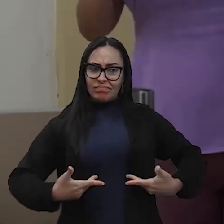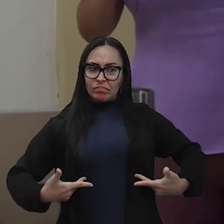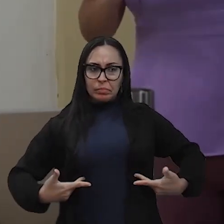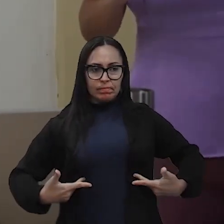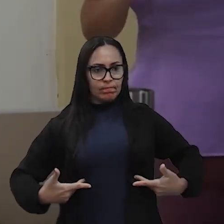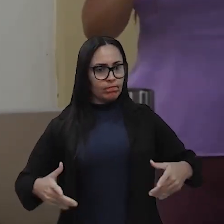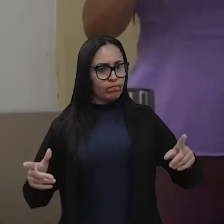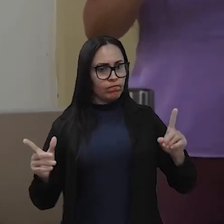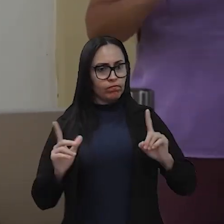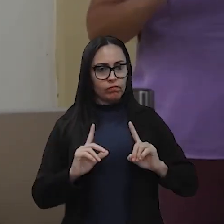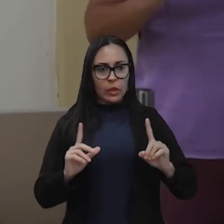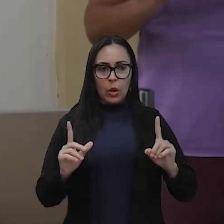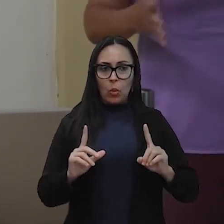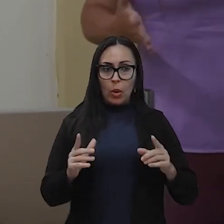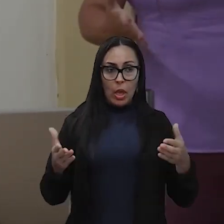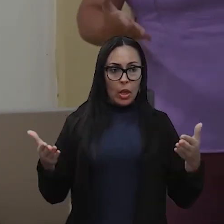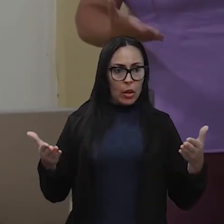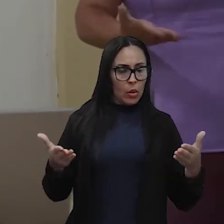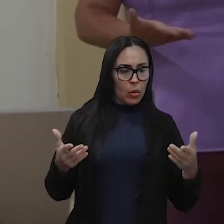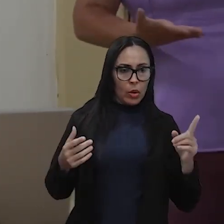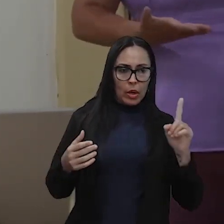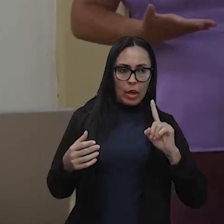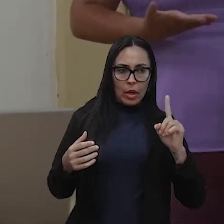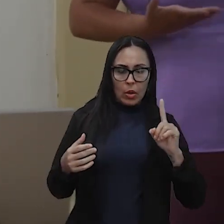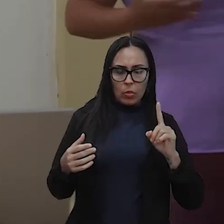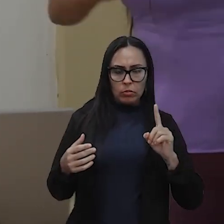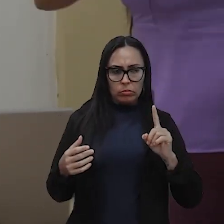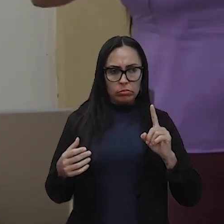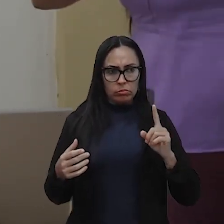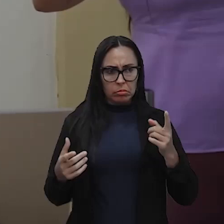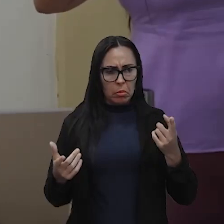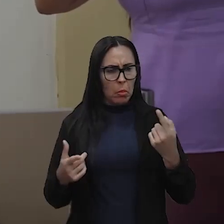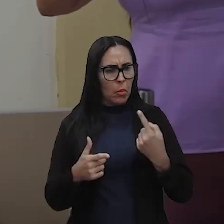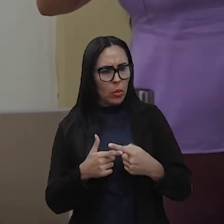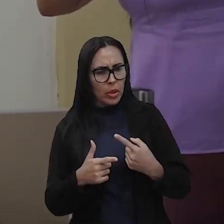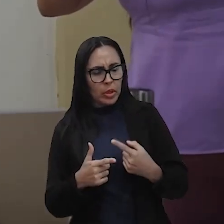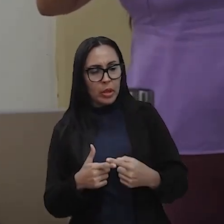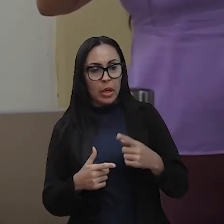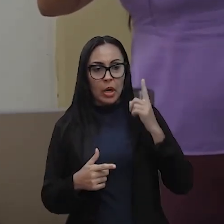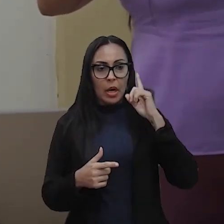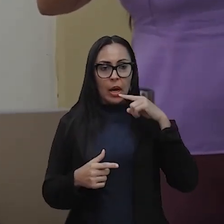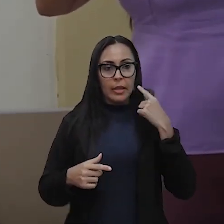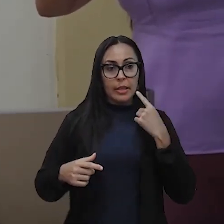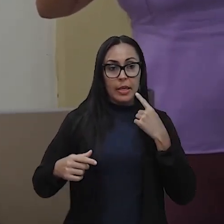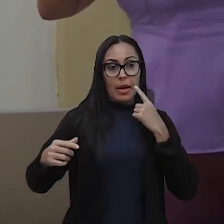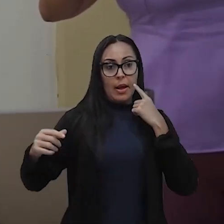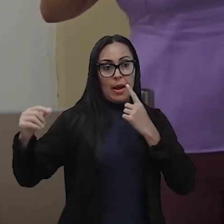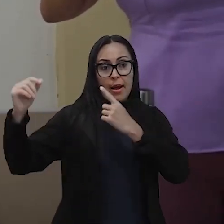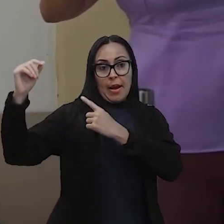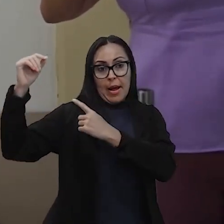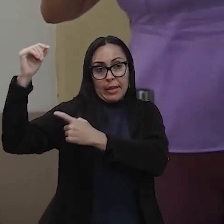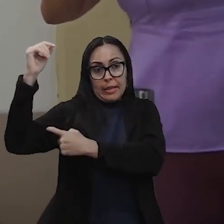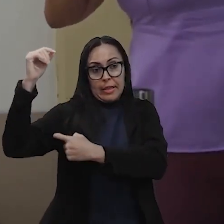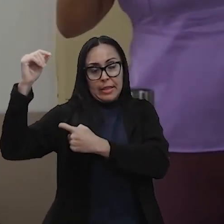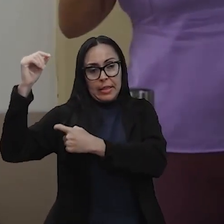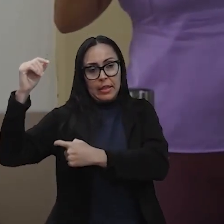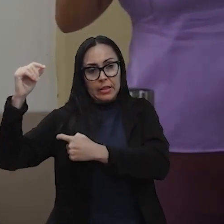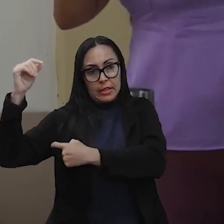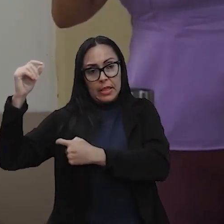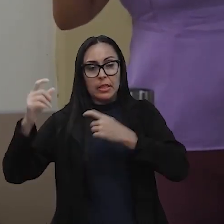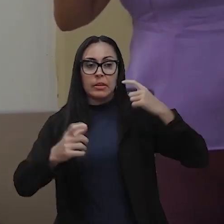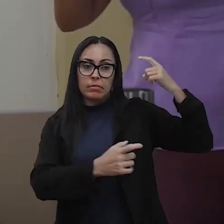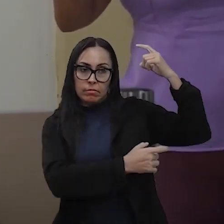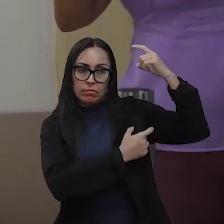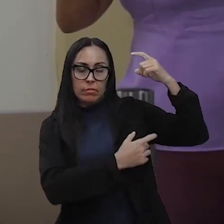de passar. Por quê? Porque aqui na mama, a gente tem, nas axilas, a gente tem